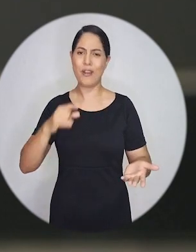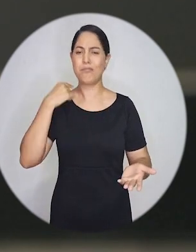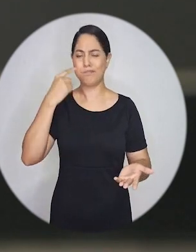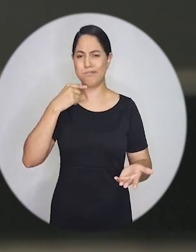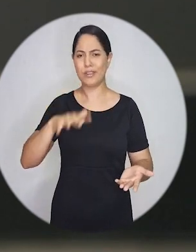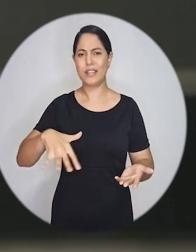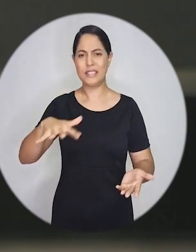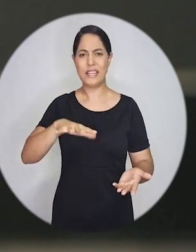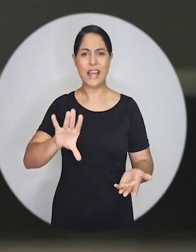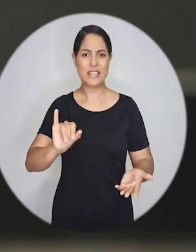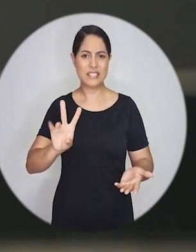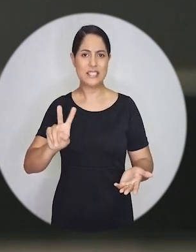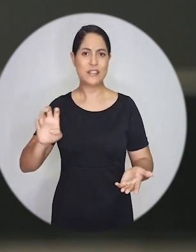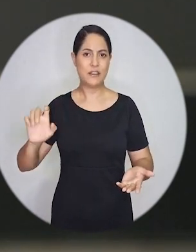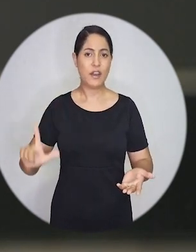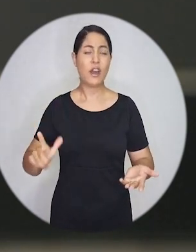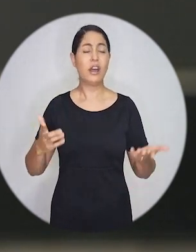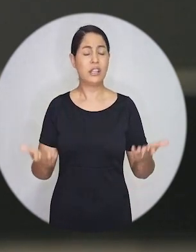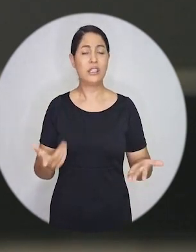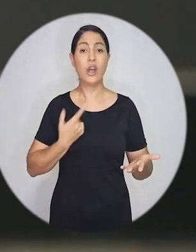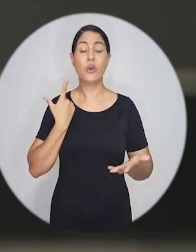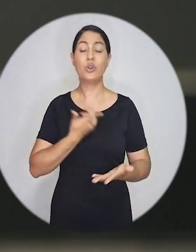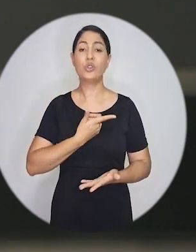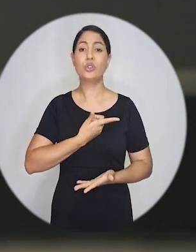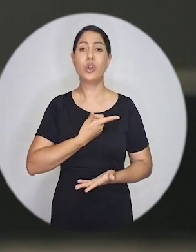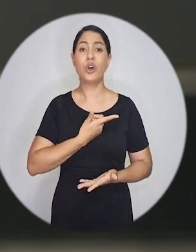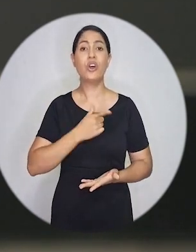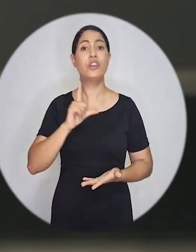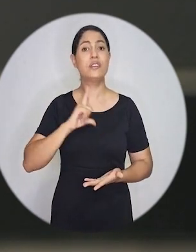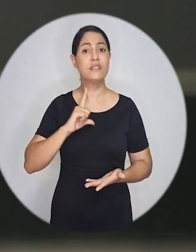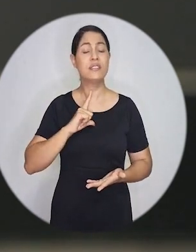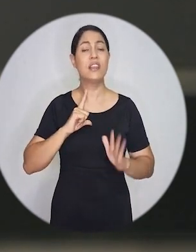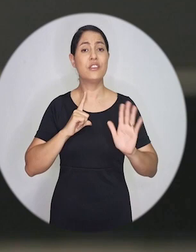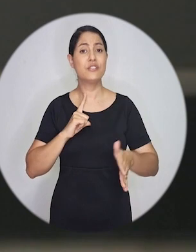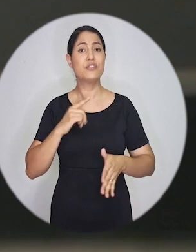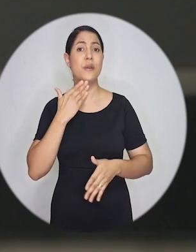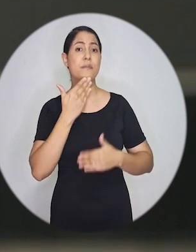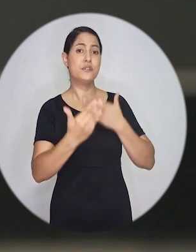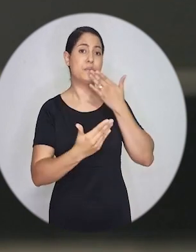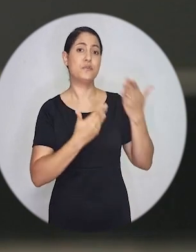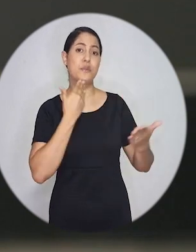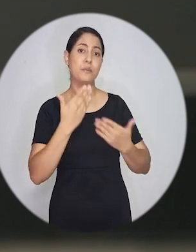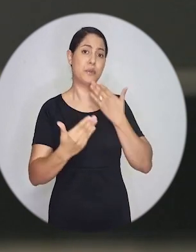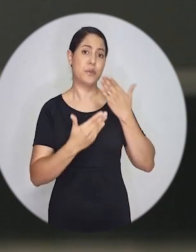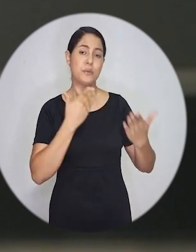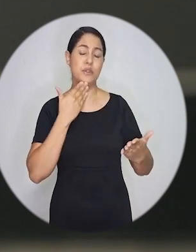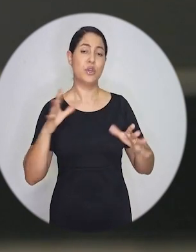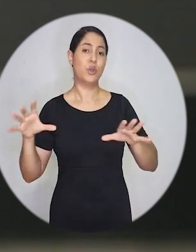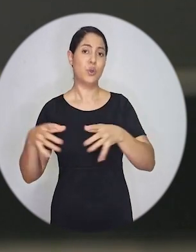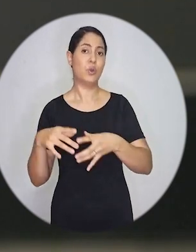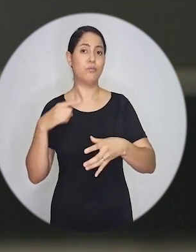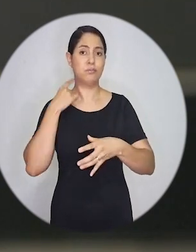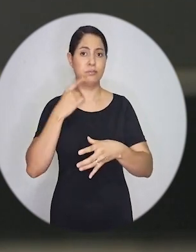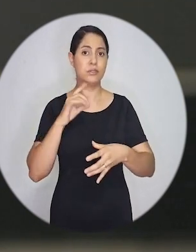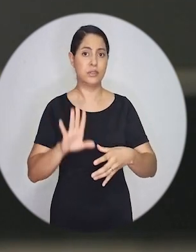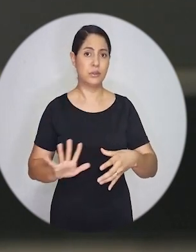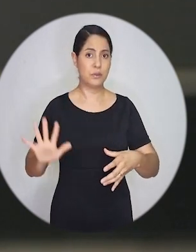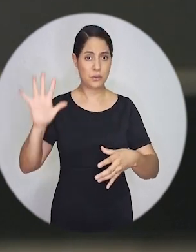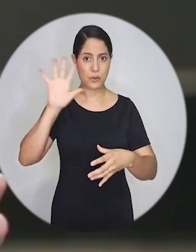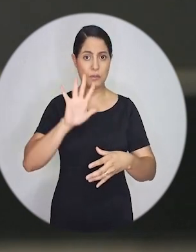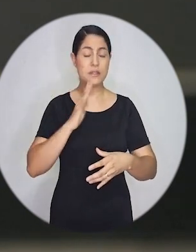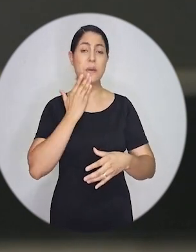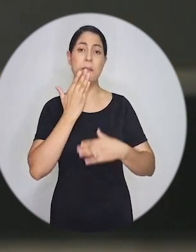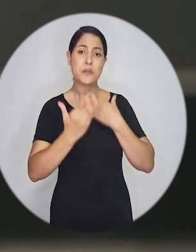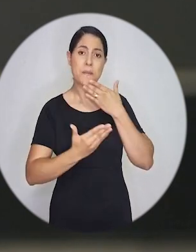gratuitas, que contemplou a advocacia civil, nós tivemos aí reivindicações por parte